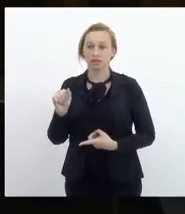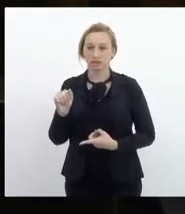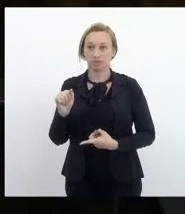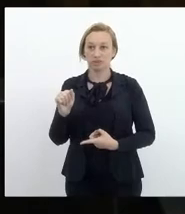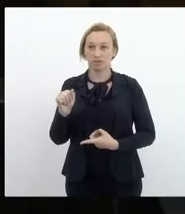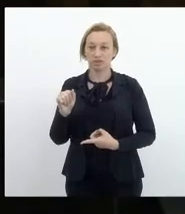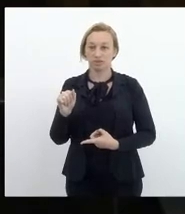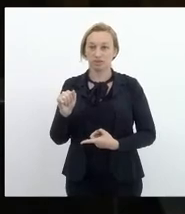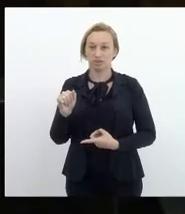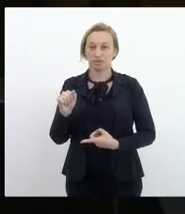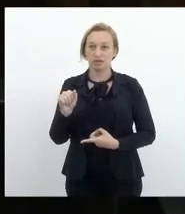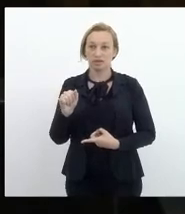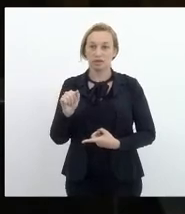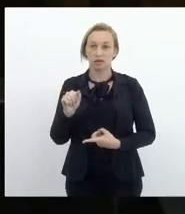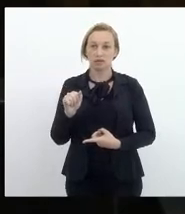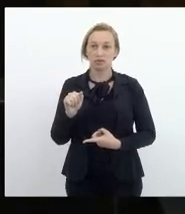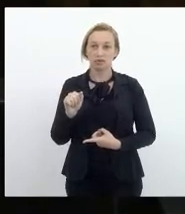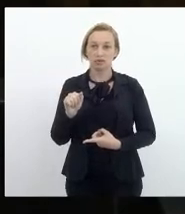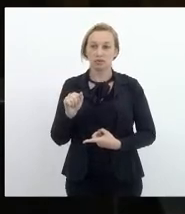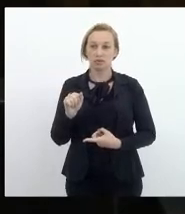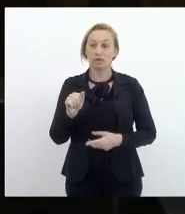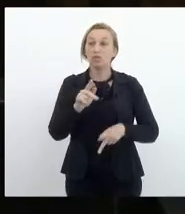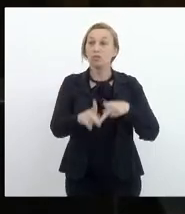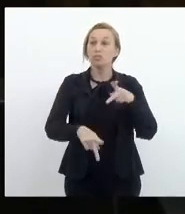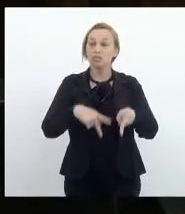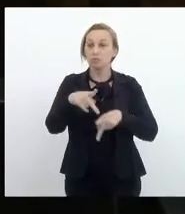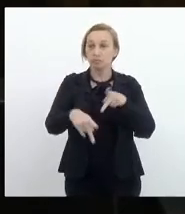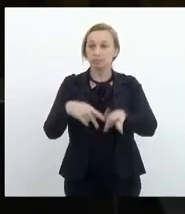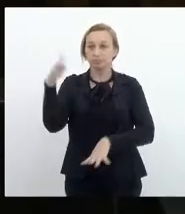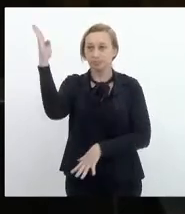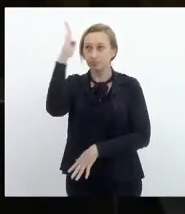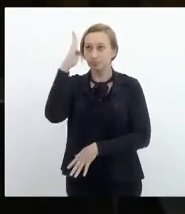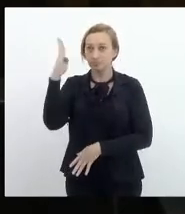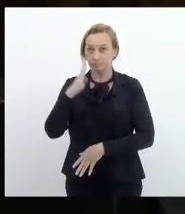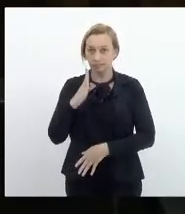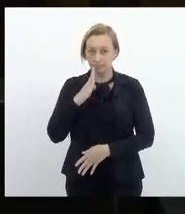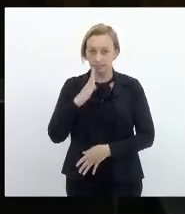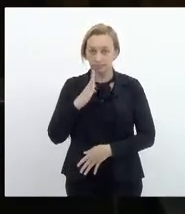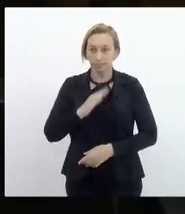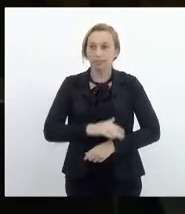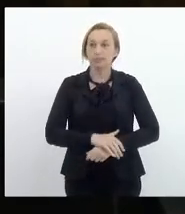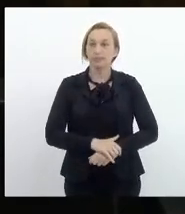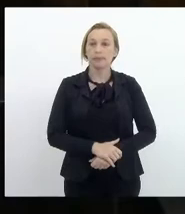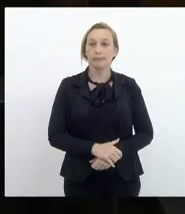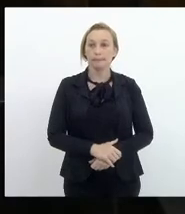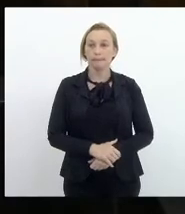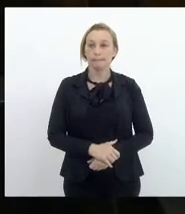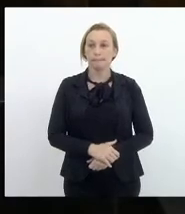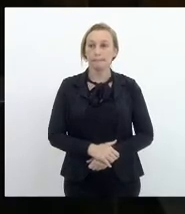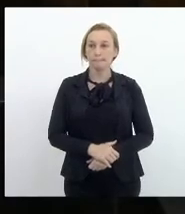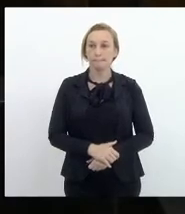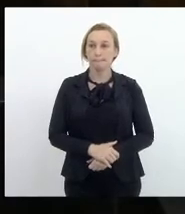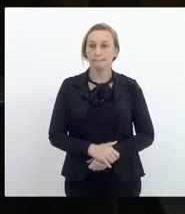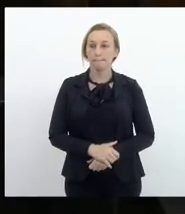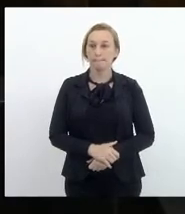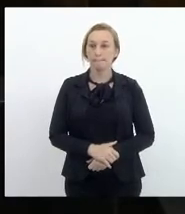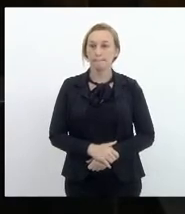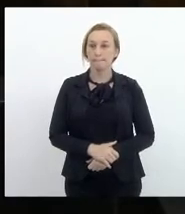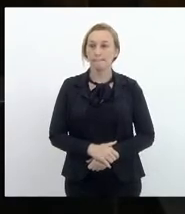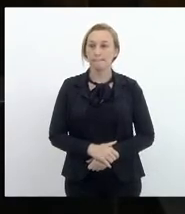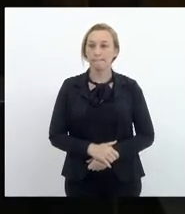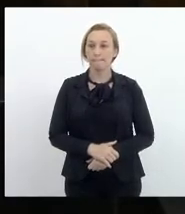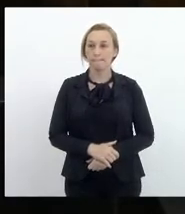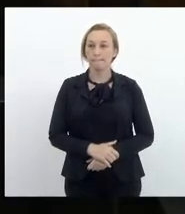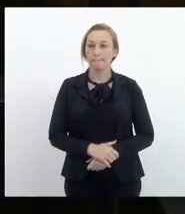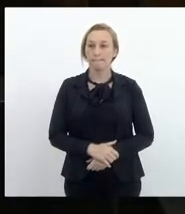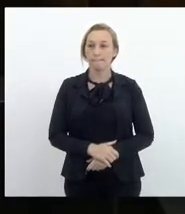unidade da nação brasileira né se efetivou de